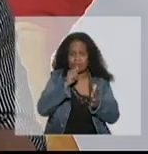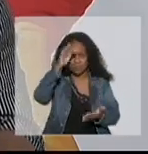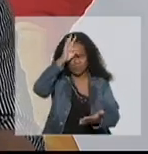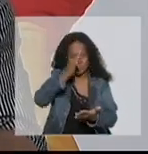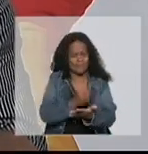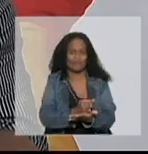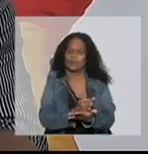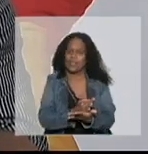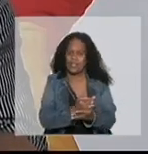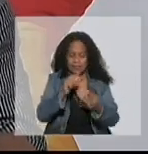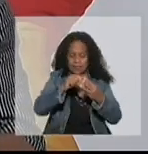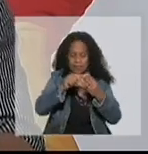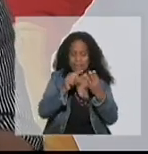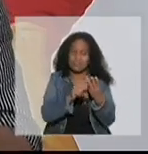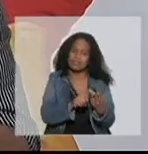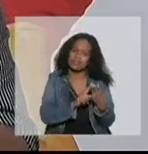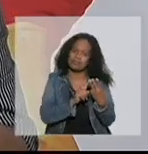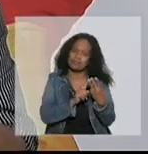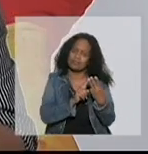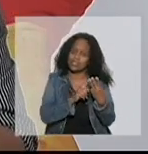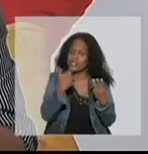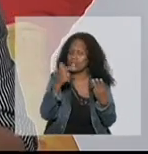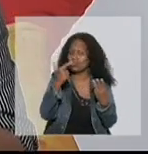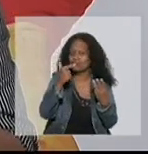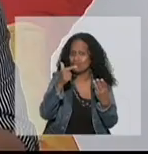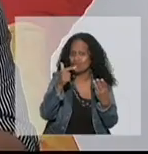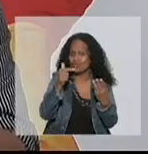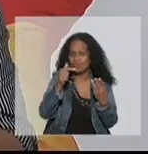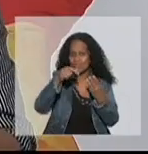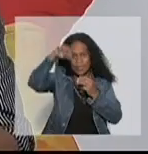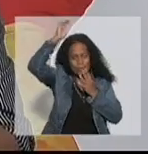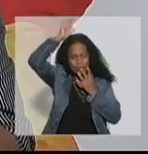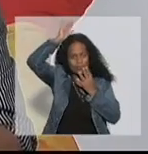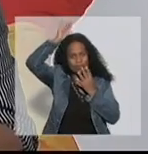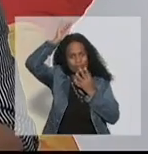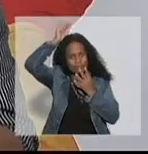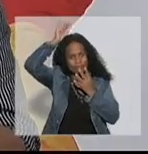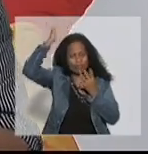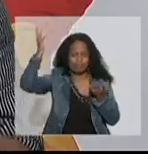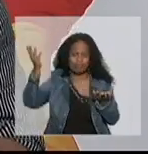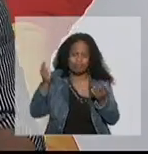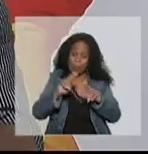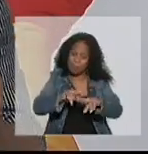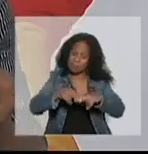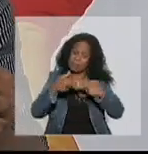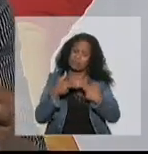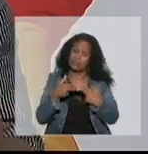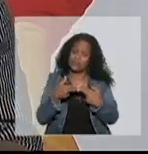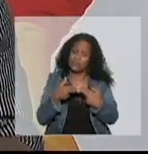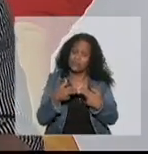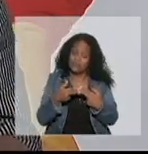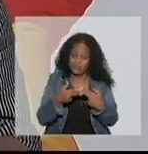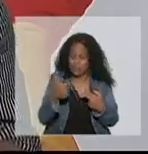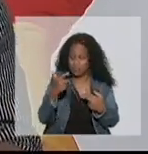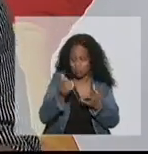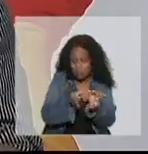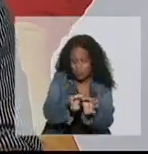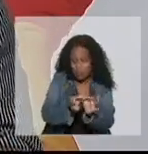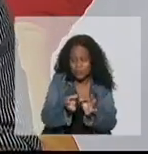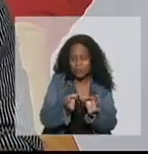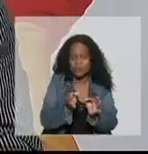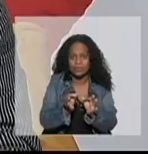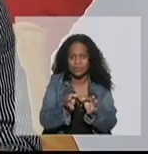lei, nem fé. Então são 3 letras que não tinham no vocabulário indígena. Uhum. Então se ele não tem esses 3, ele não tem